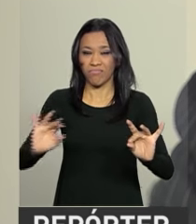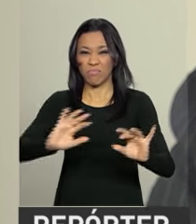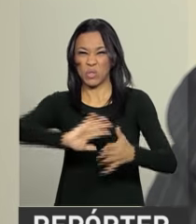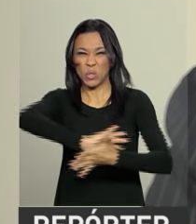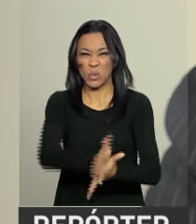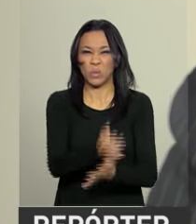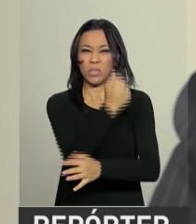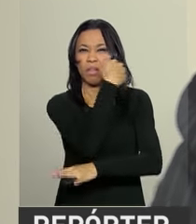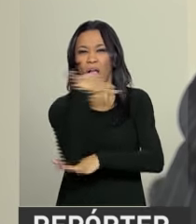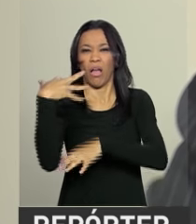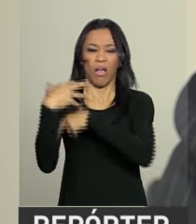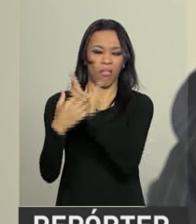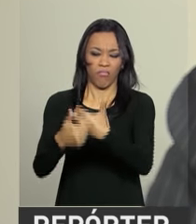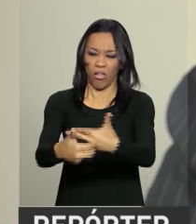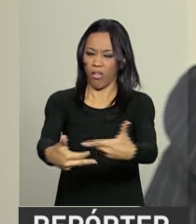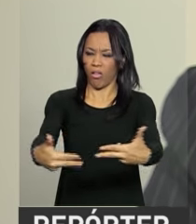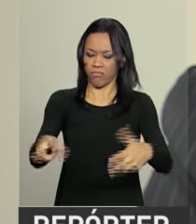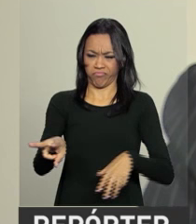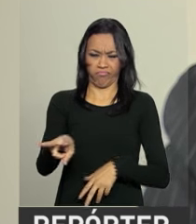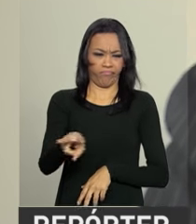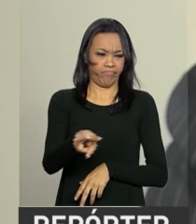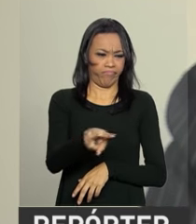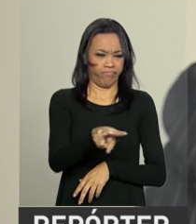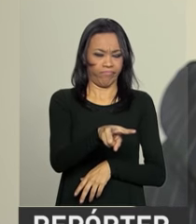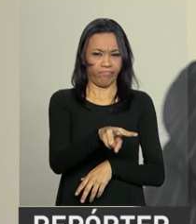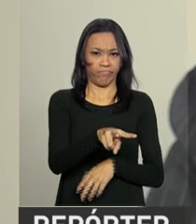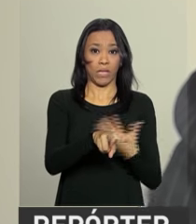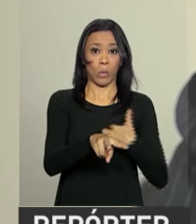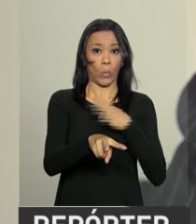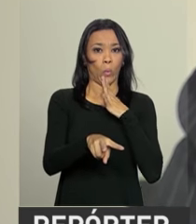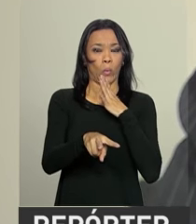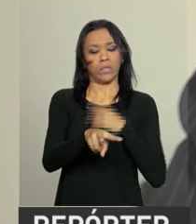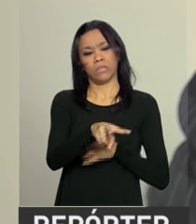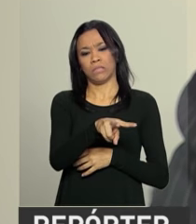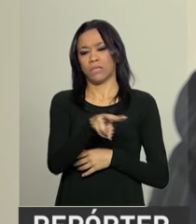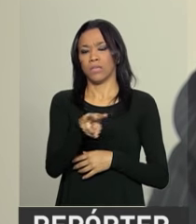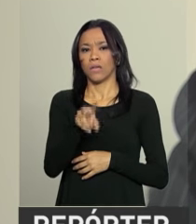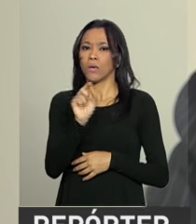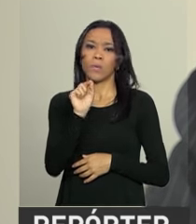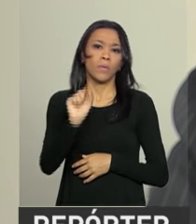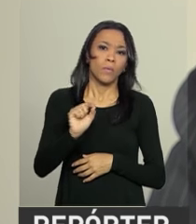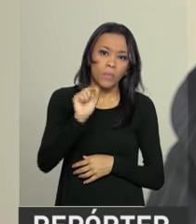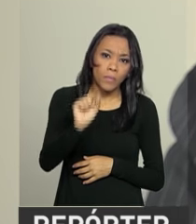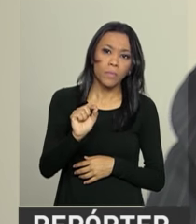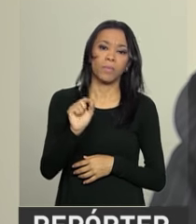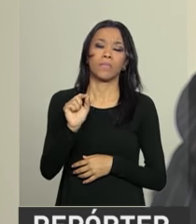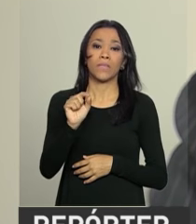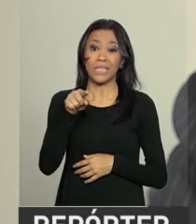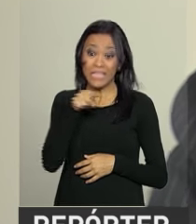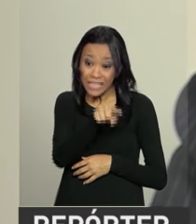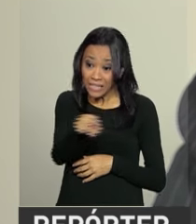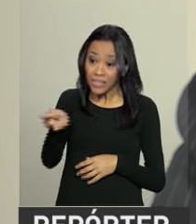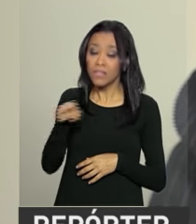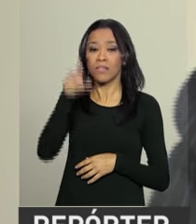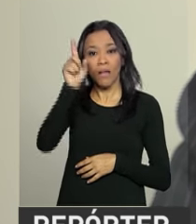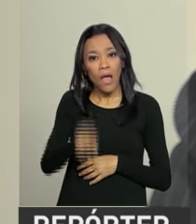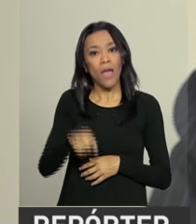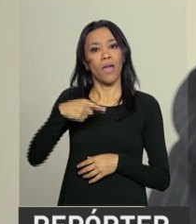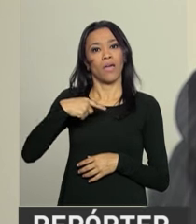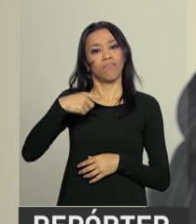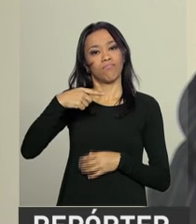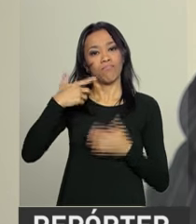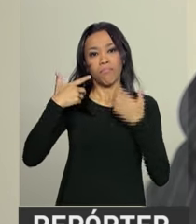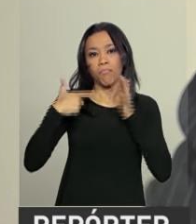dar eh digamos assim uma sinalização de que isso era uma prioridade